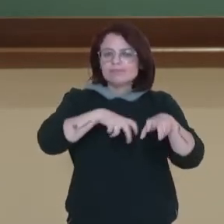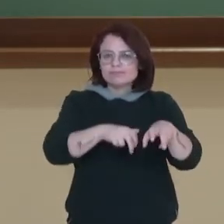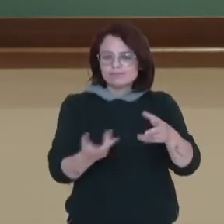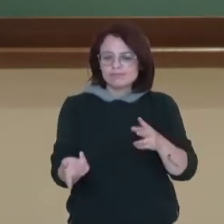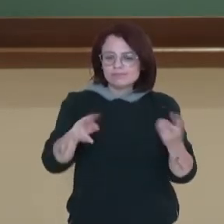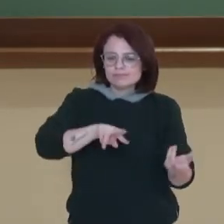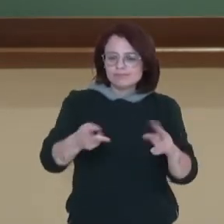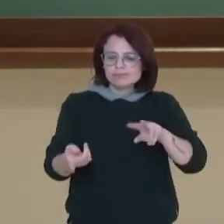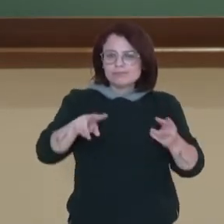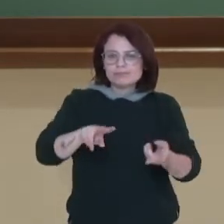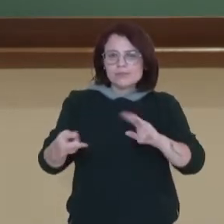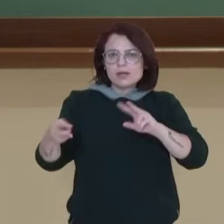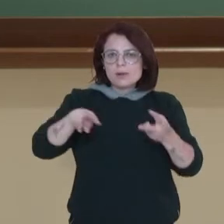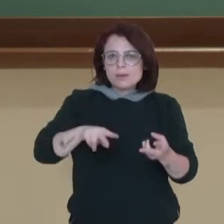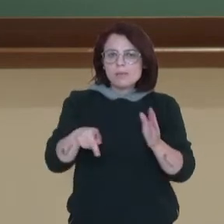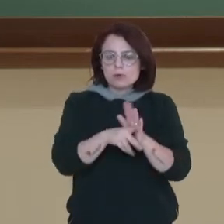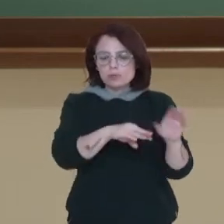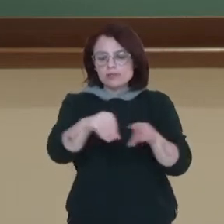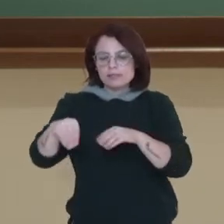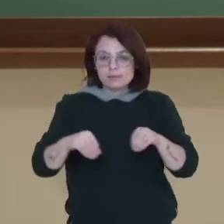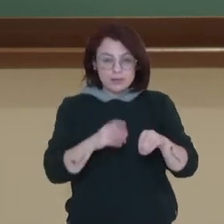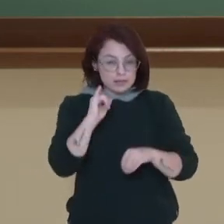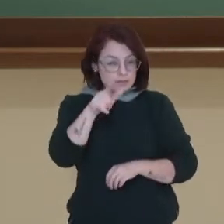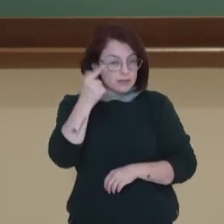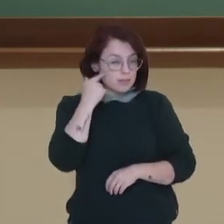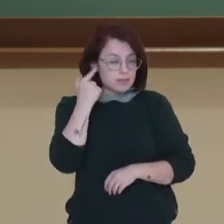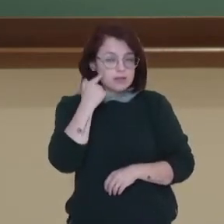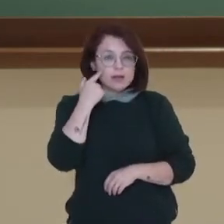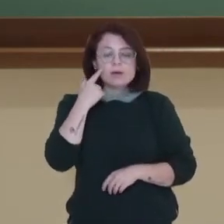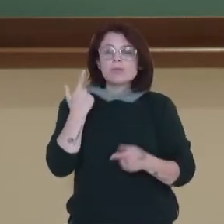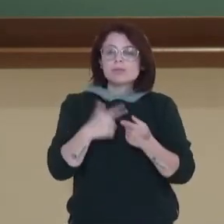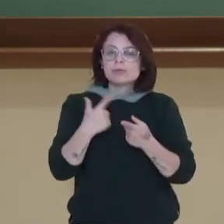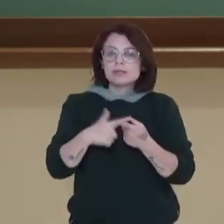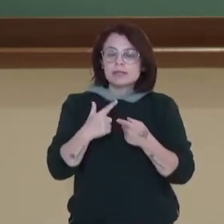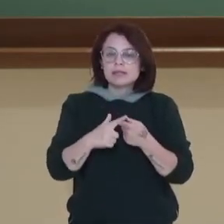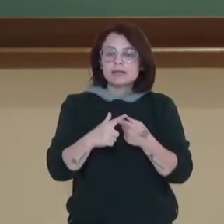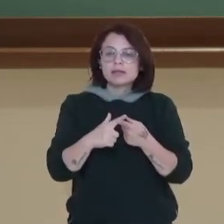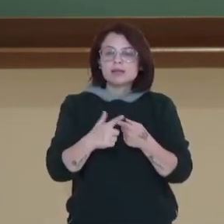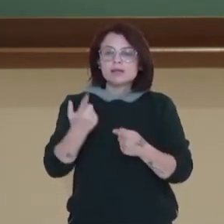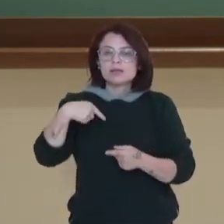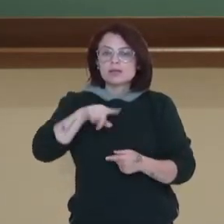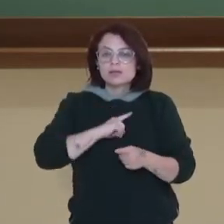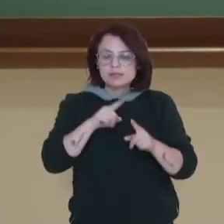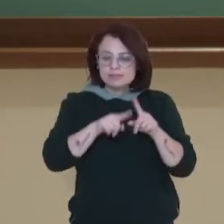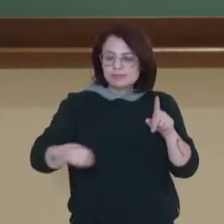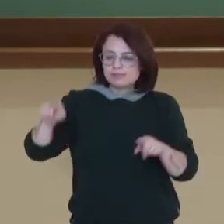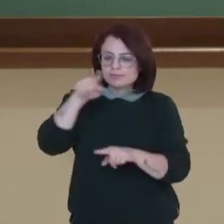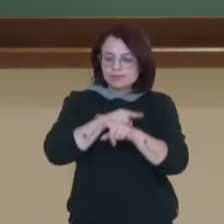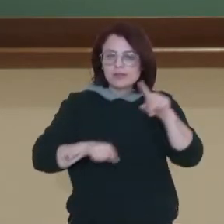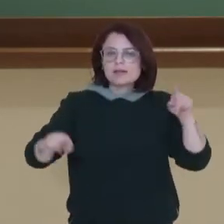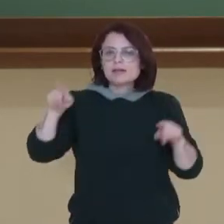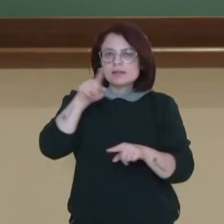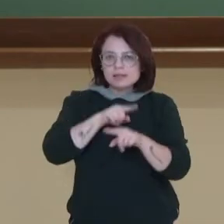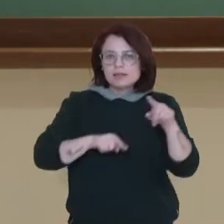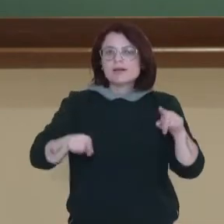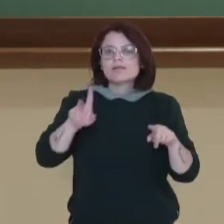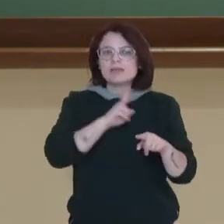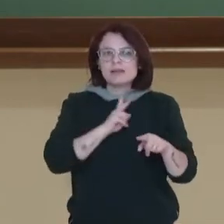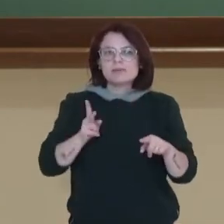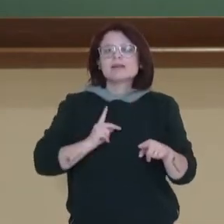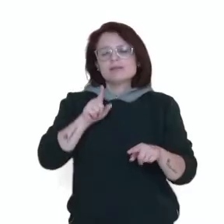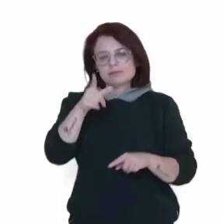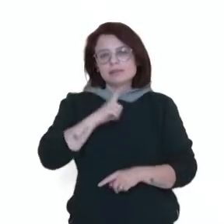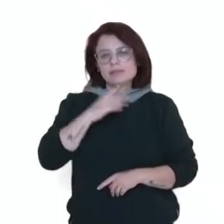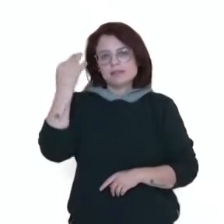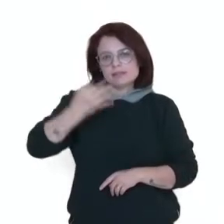para o solo em si? Bom, se você pensou que justamente a gente vai ter ali uma rotação de nutrientes, você está certo, né?